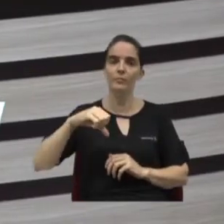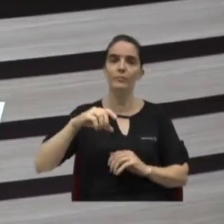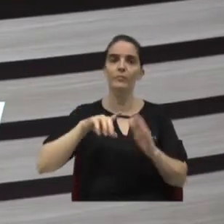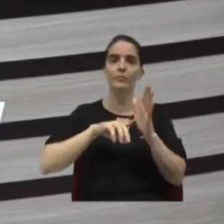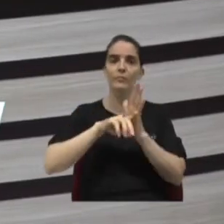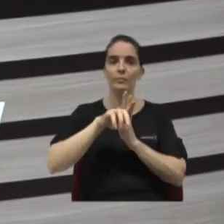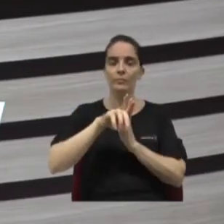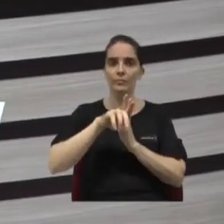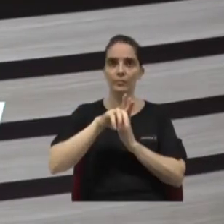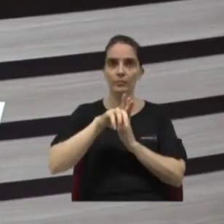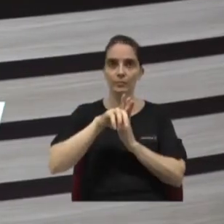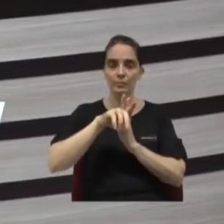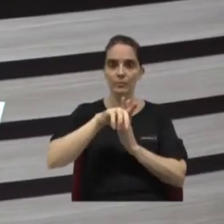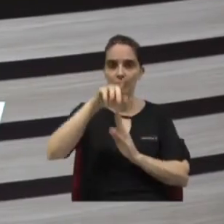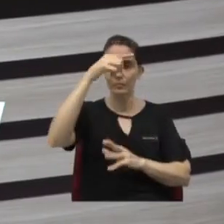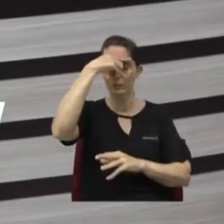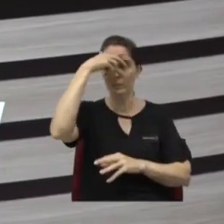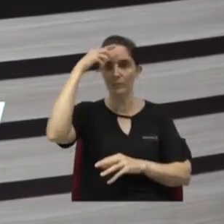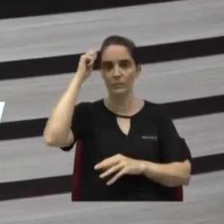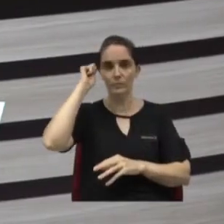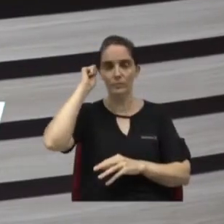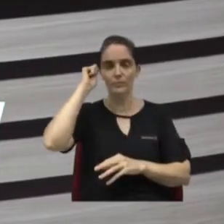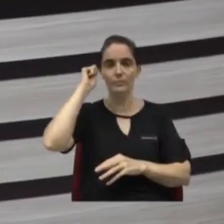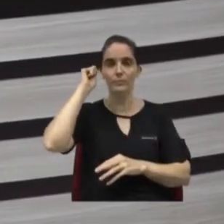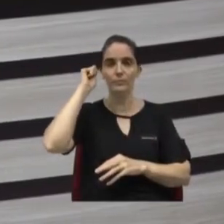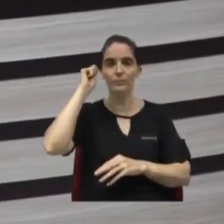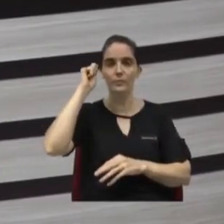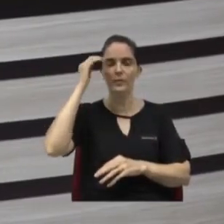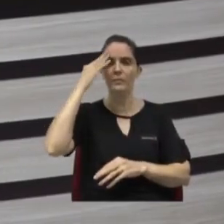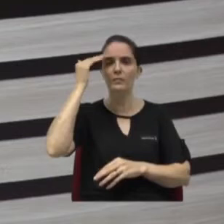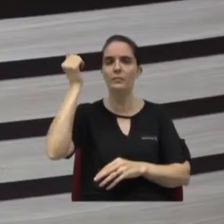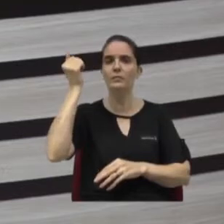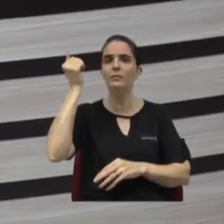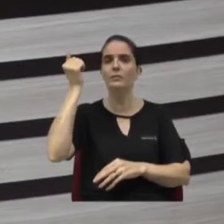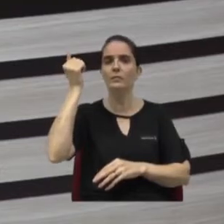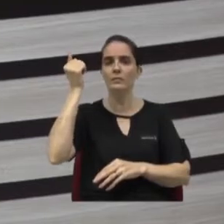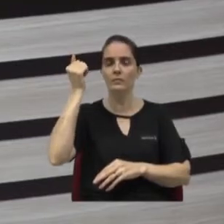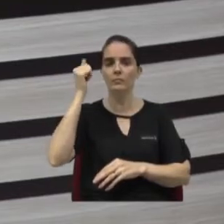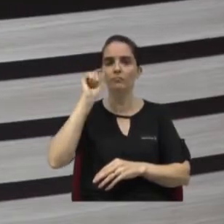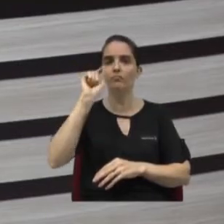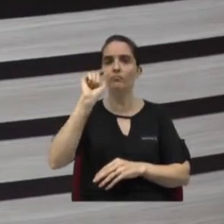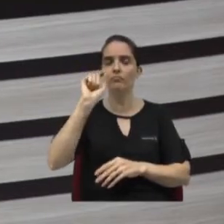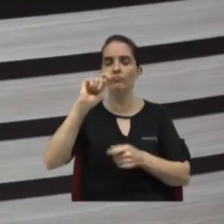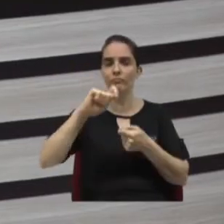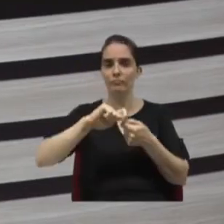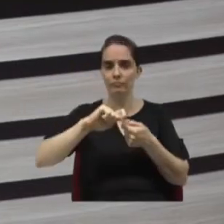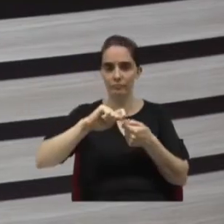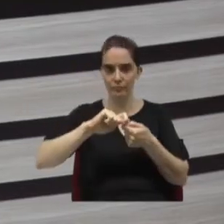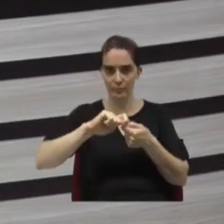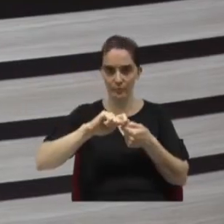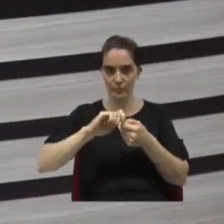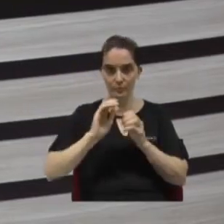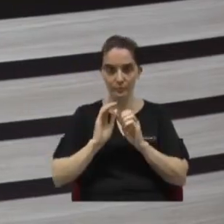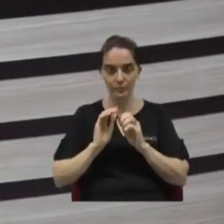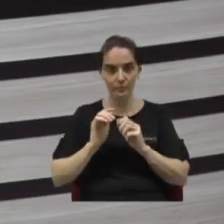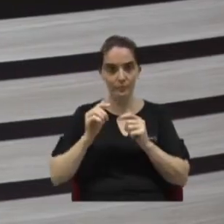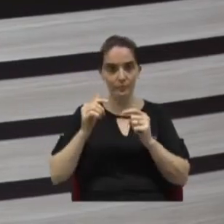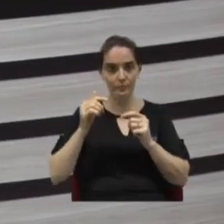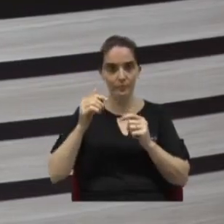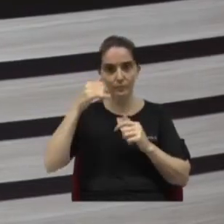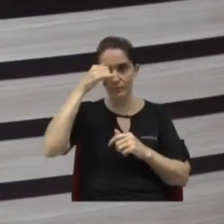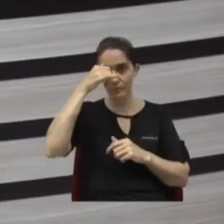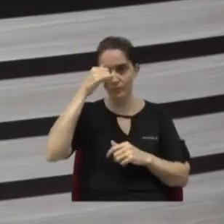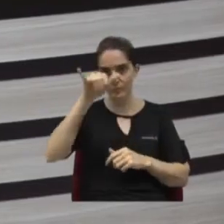74/2019, requer ao Poder Executivo informações sobre as ações voltadas à prevenção da